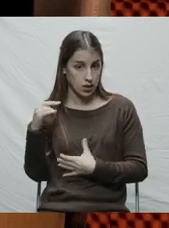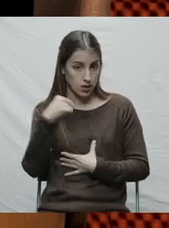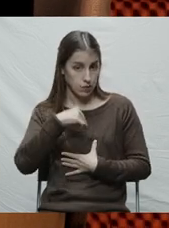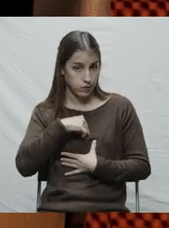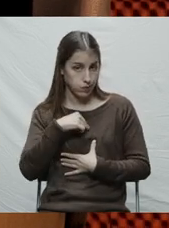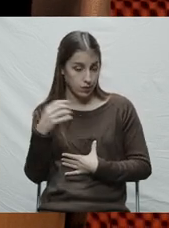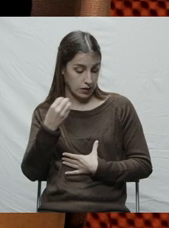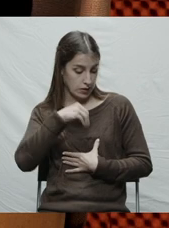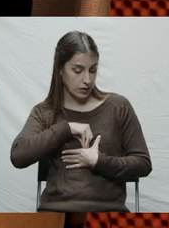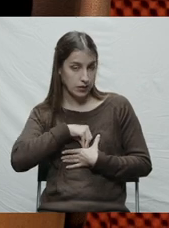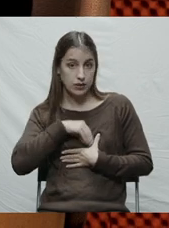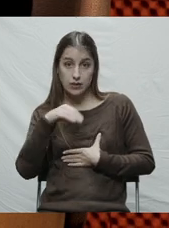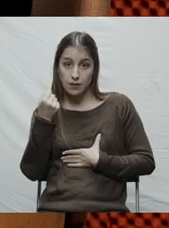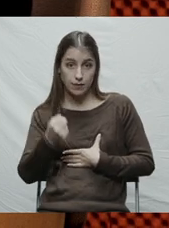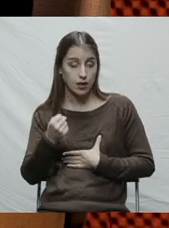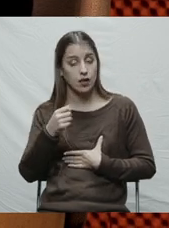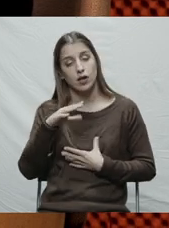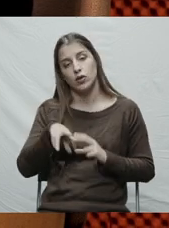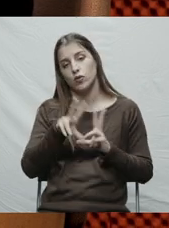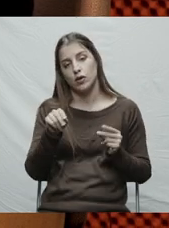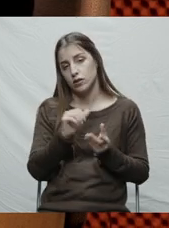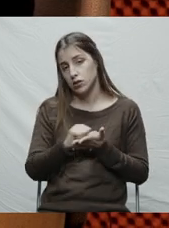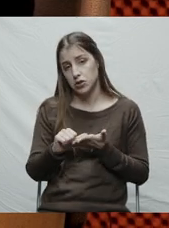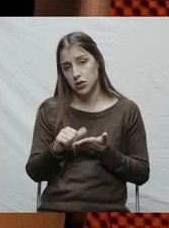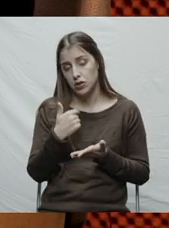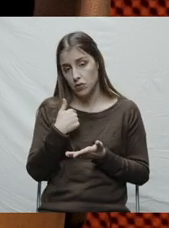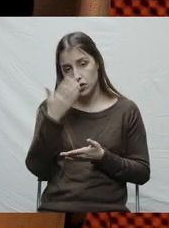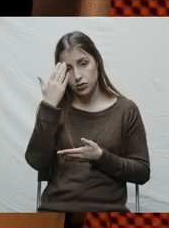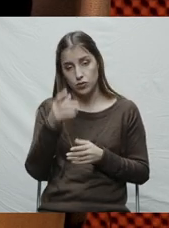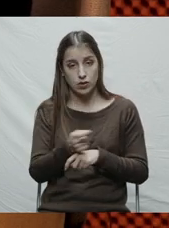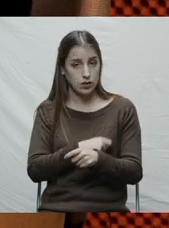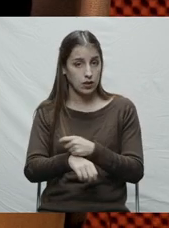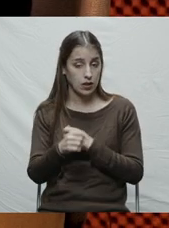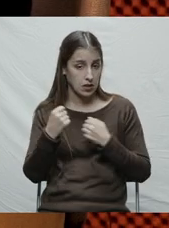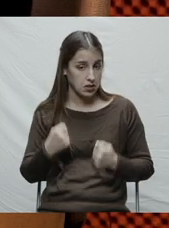de ti e nunca desistir, muita resiliência.